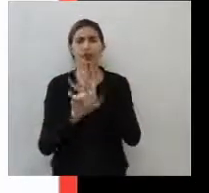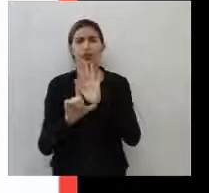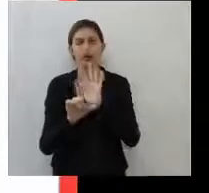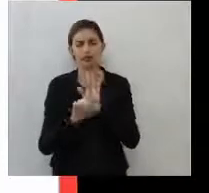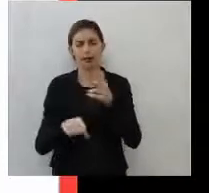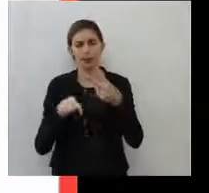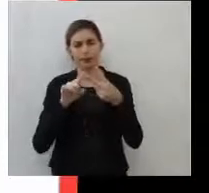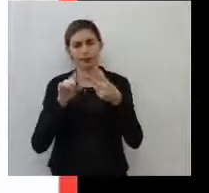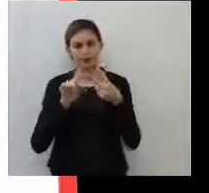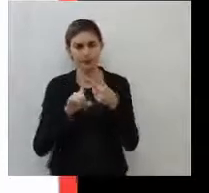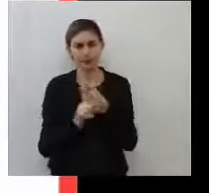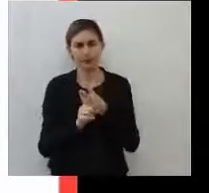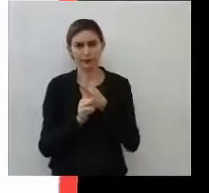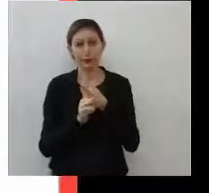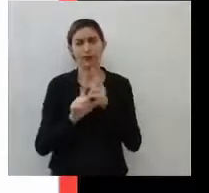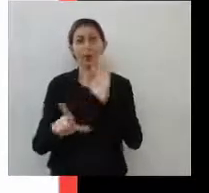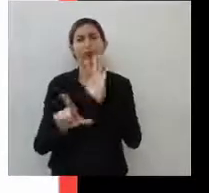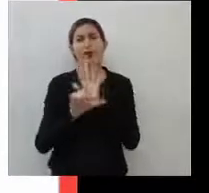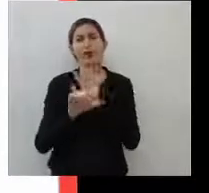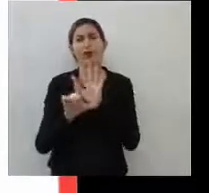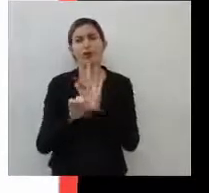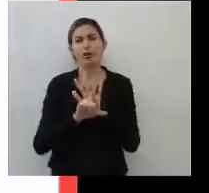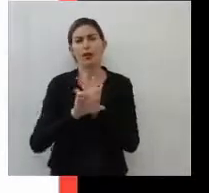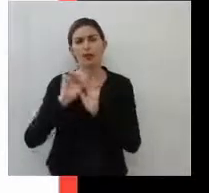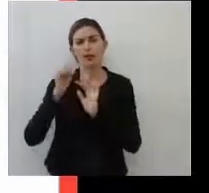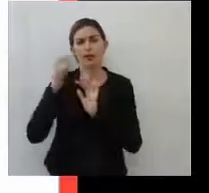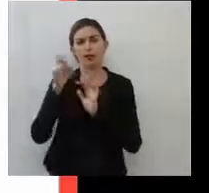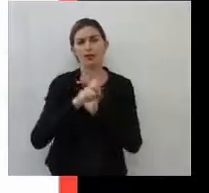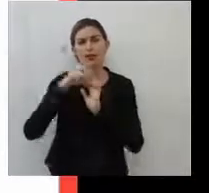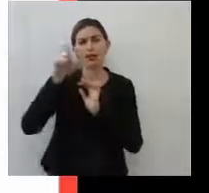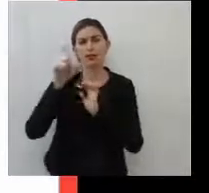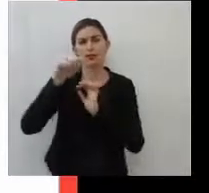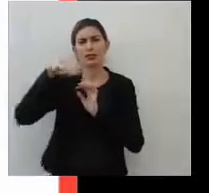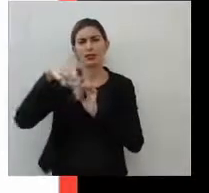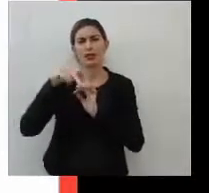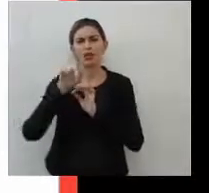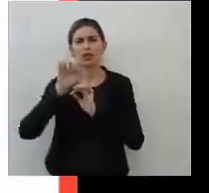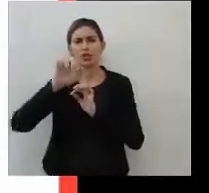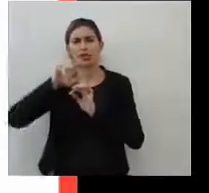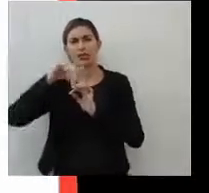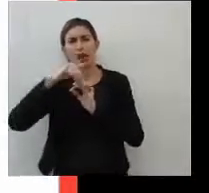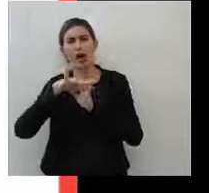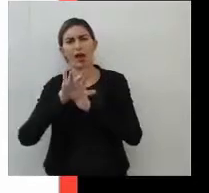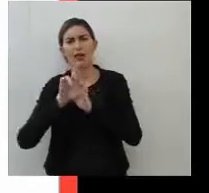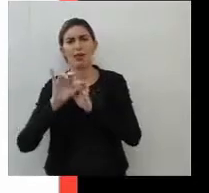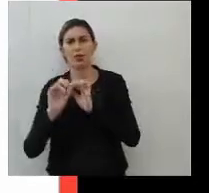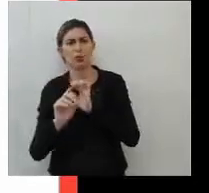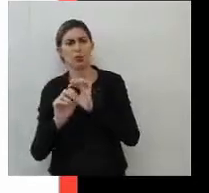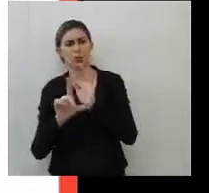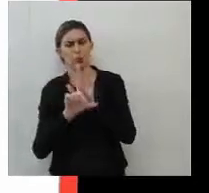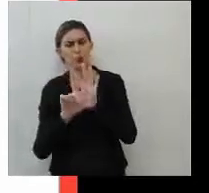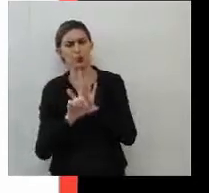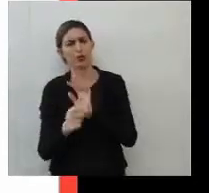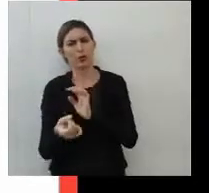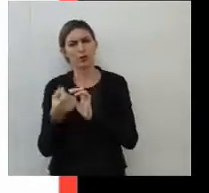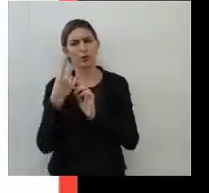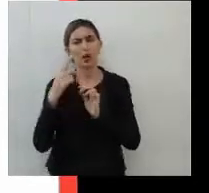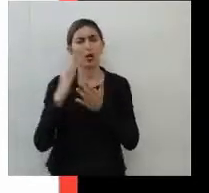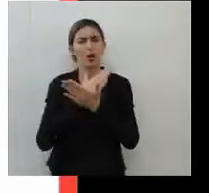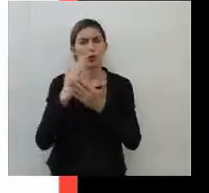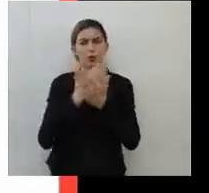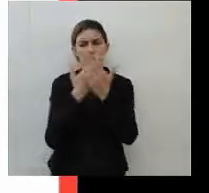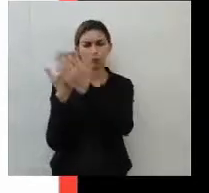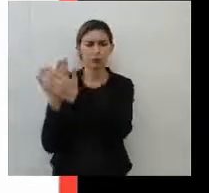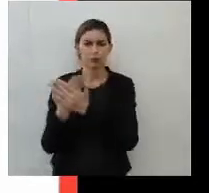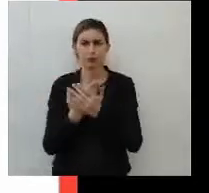inócua, lei do sexagenário. Pense numa lei absurda. Alguns